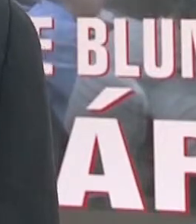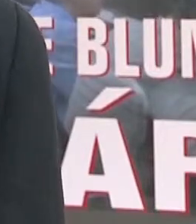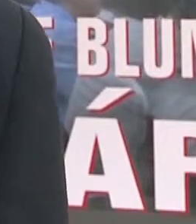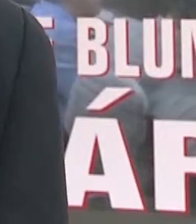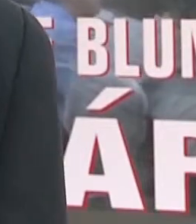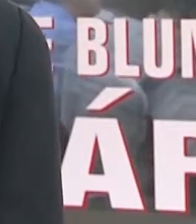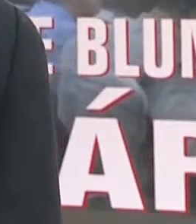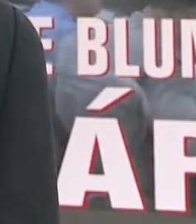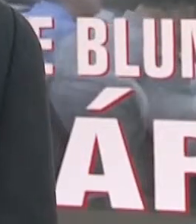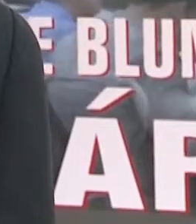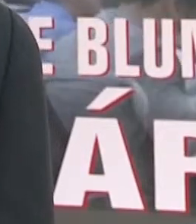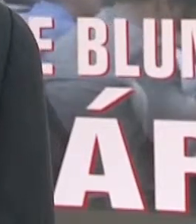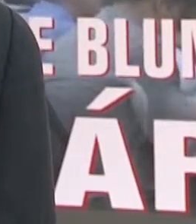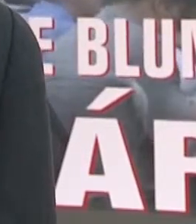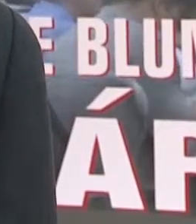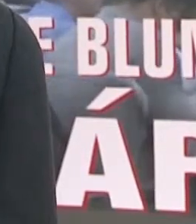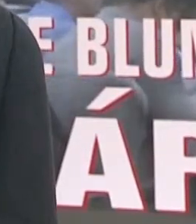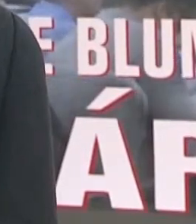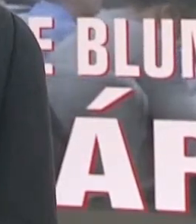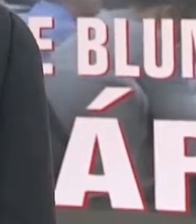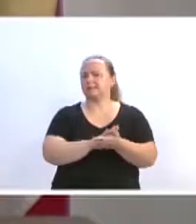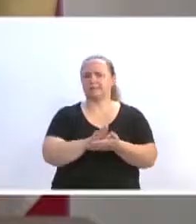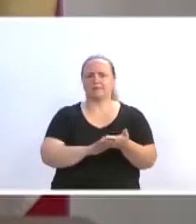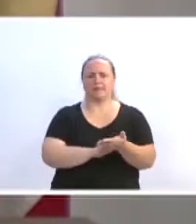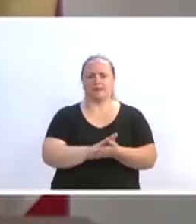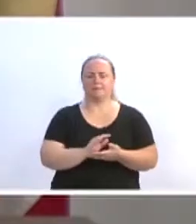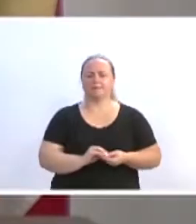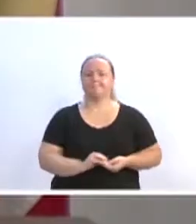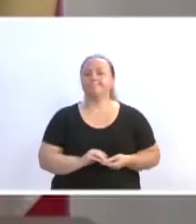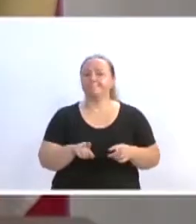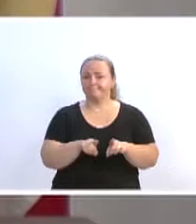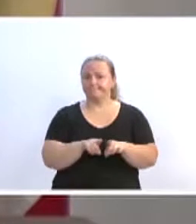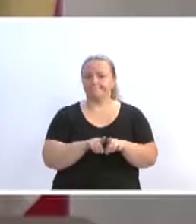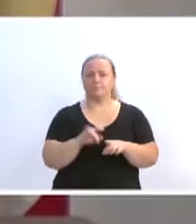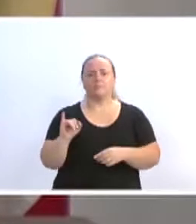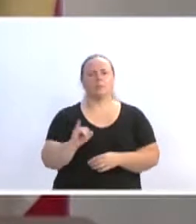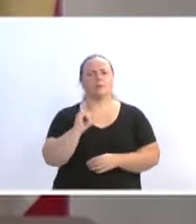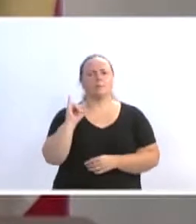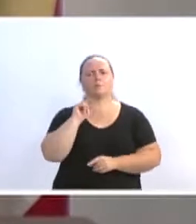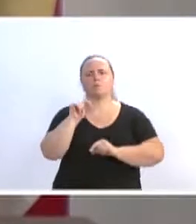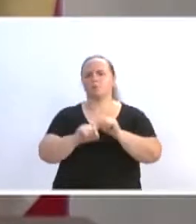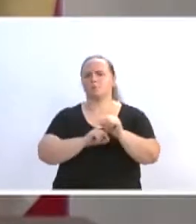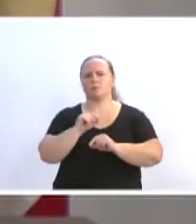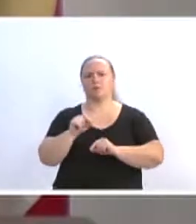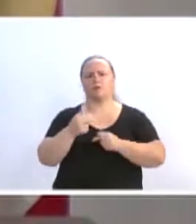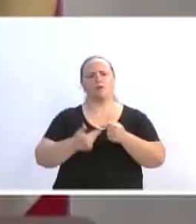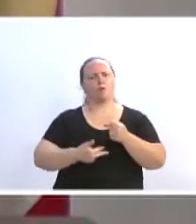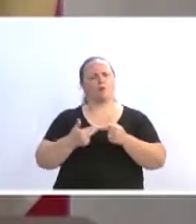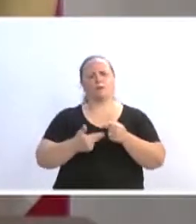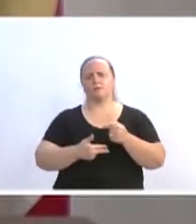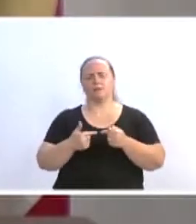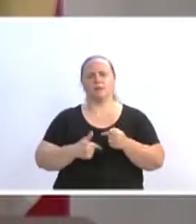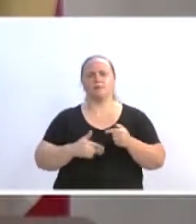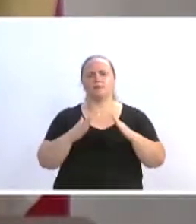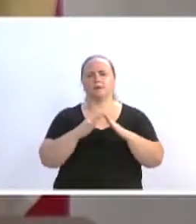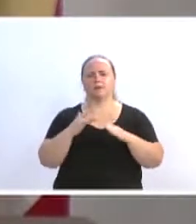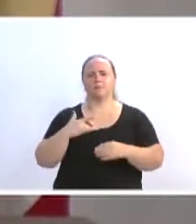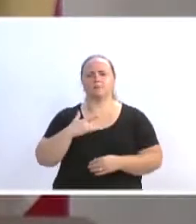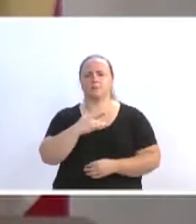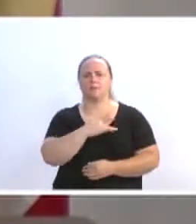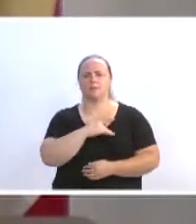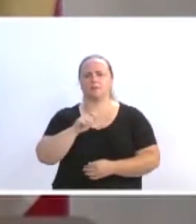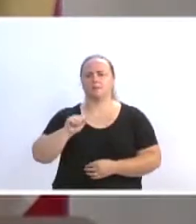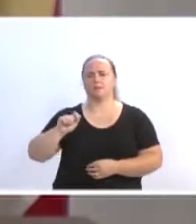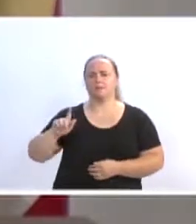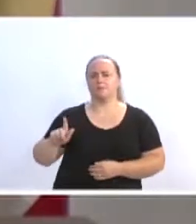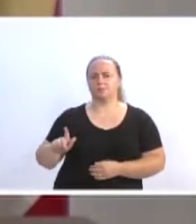com a venda do antigo nós vamos comprar um novo veículo. Nos pronunciamentos, o vereador Adriano Pereira falou de mobilidade urbana